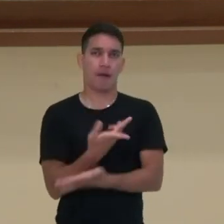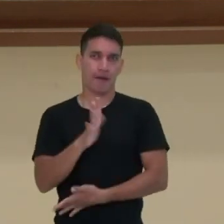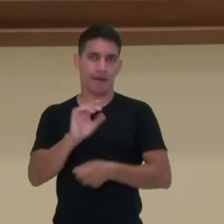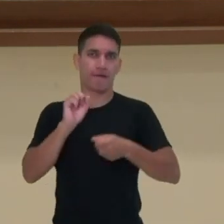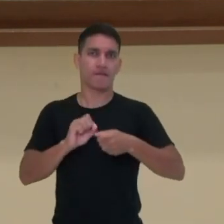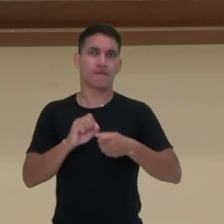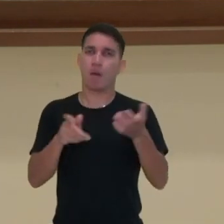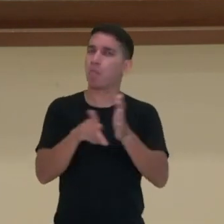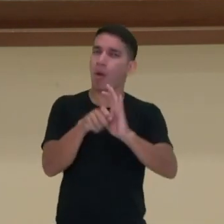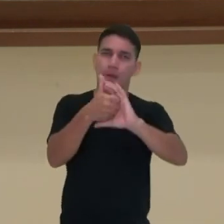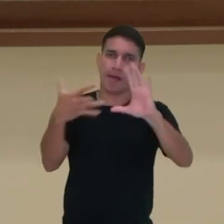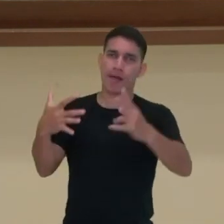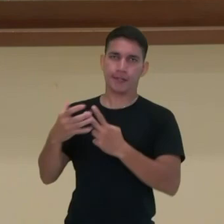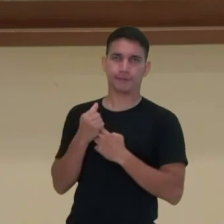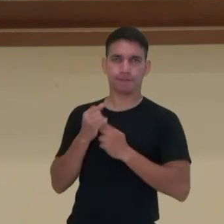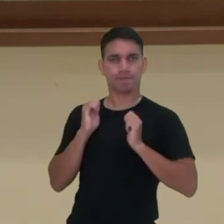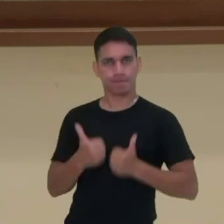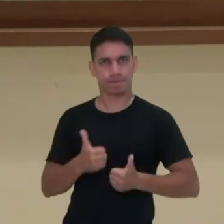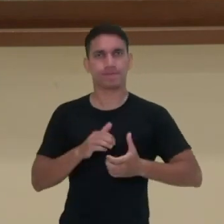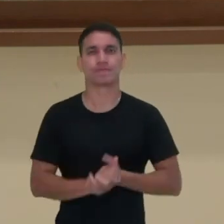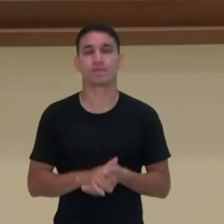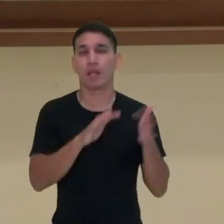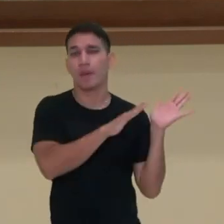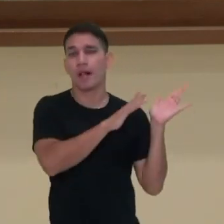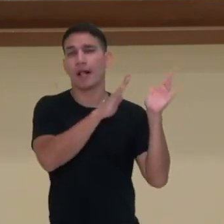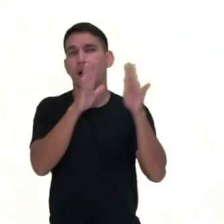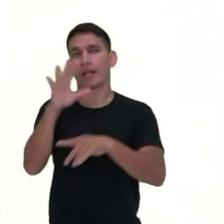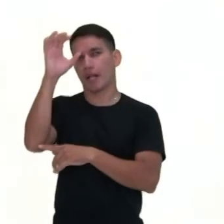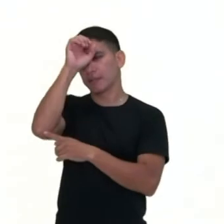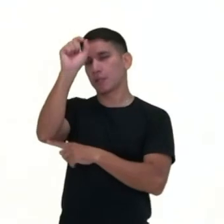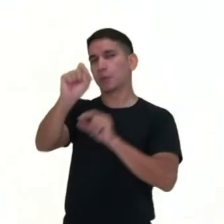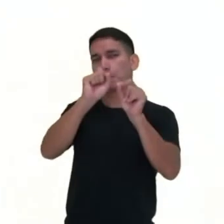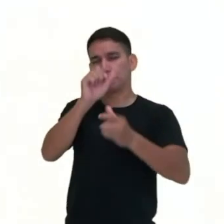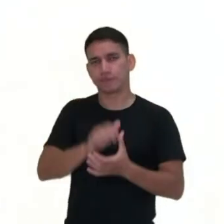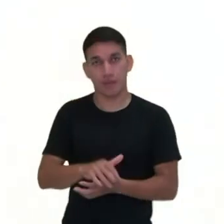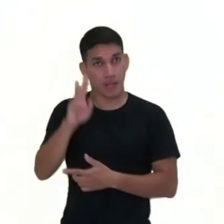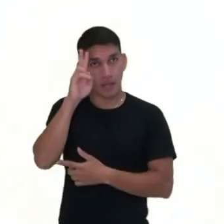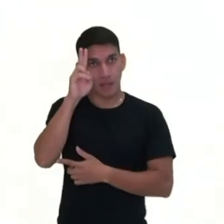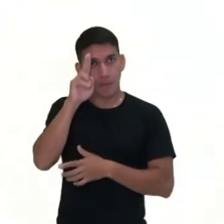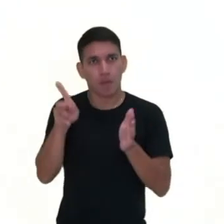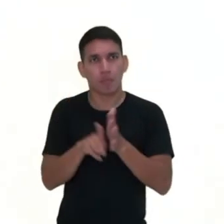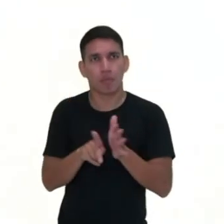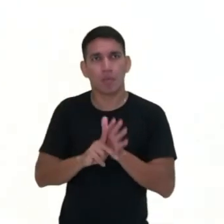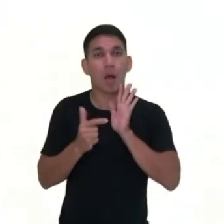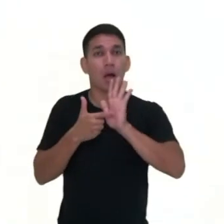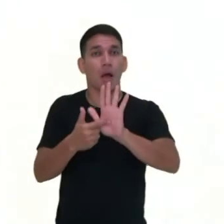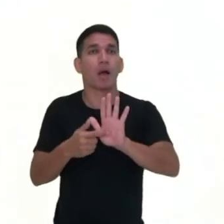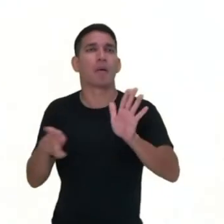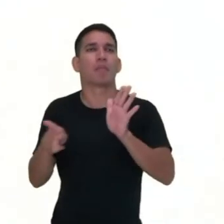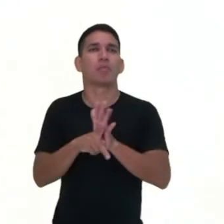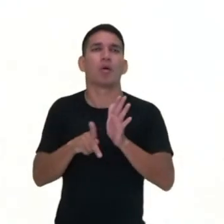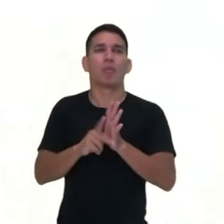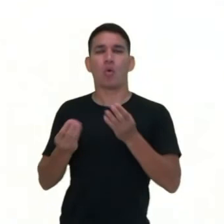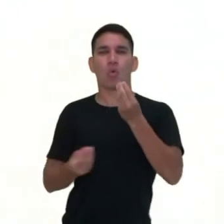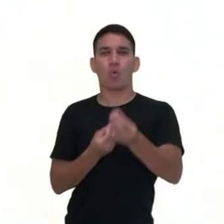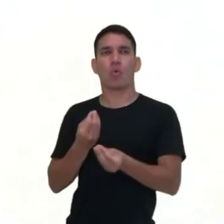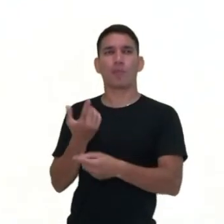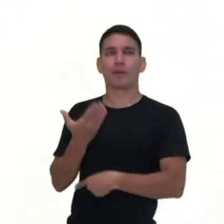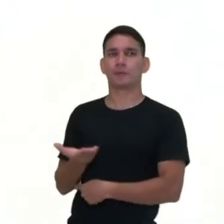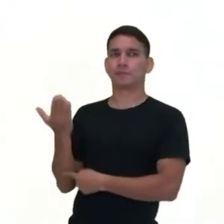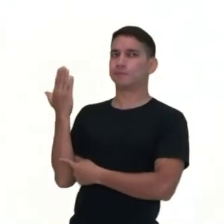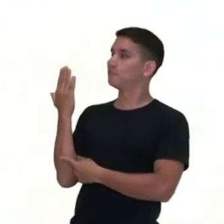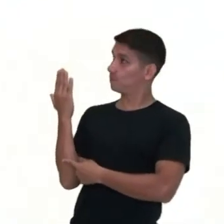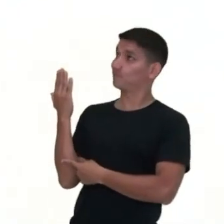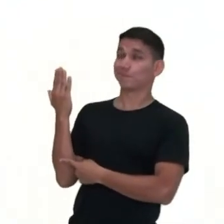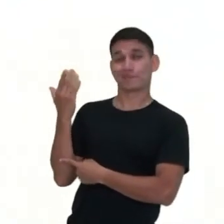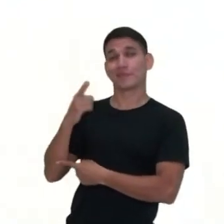Característica dominante, então. Recordando, gente, acompanhe a paródia da equipe biogenética, que está com tudo